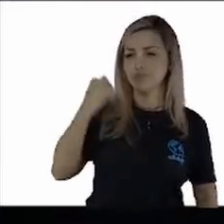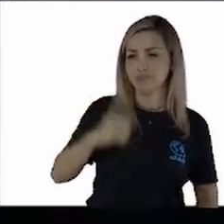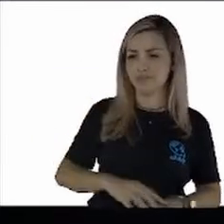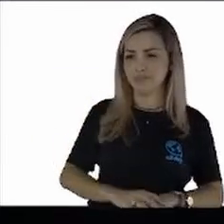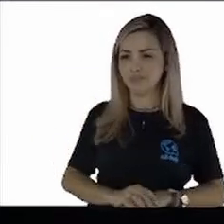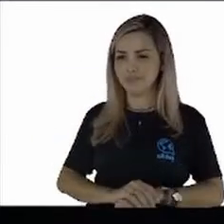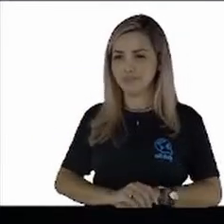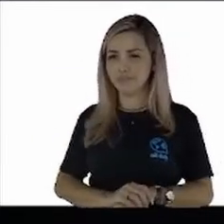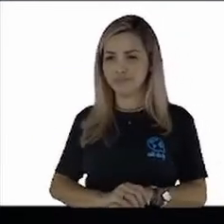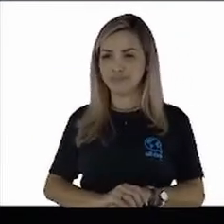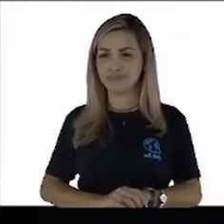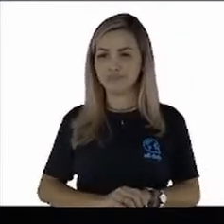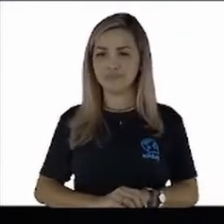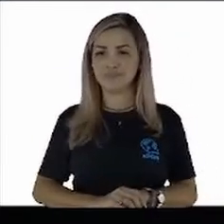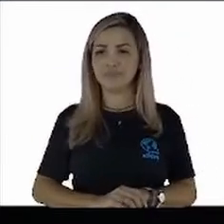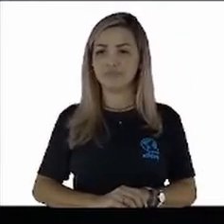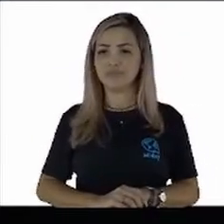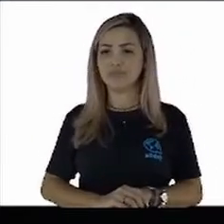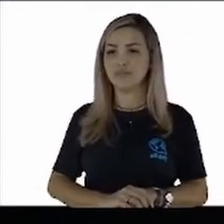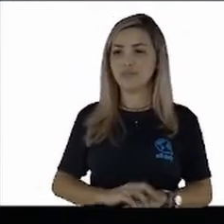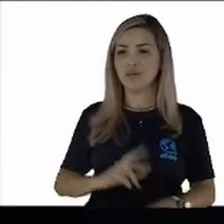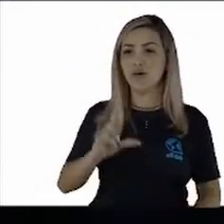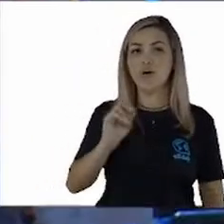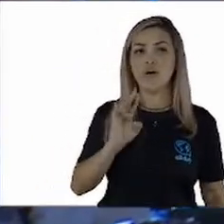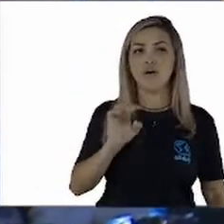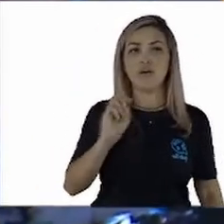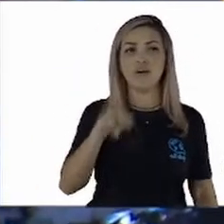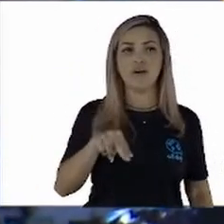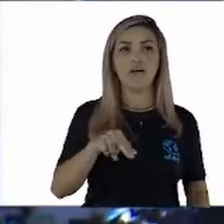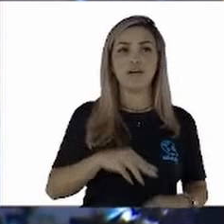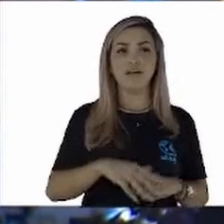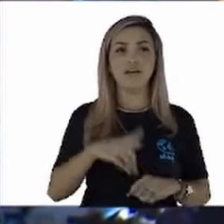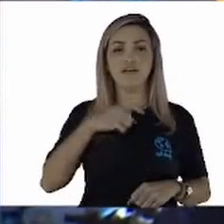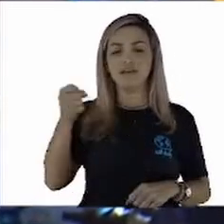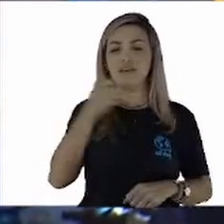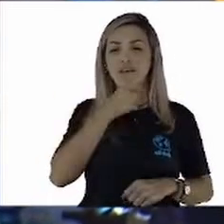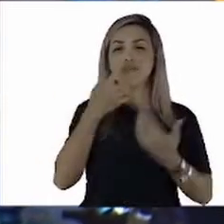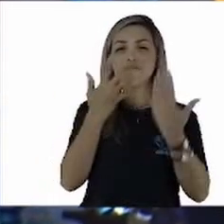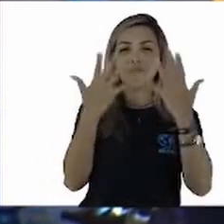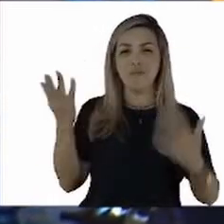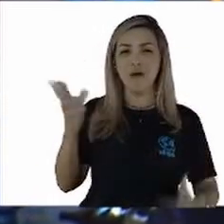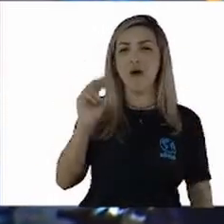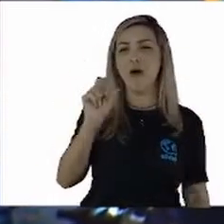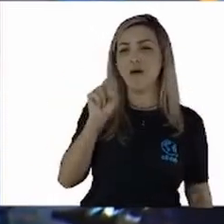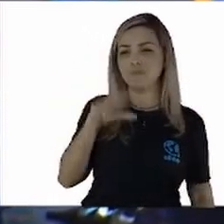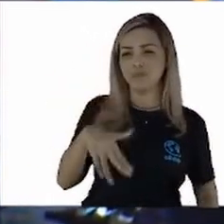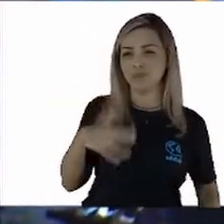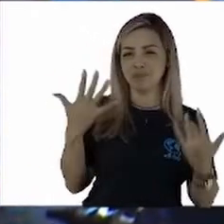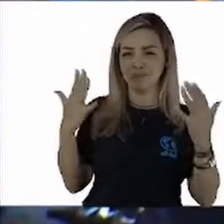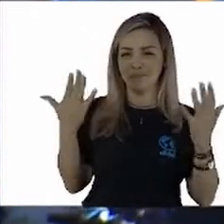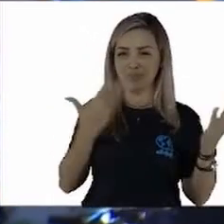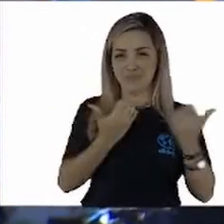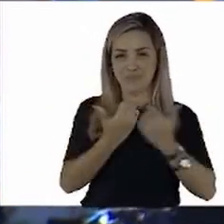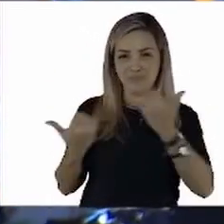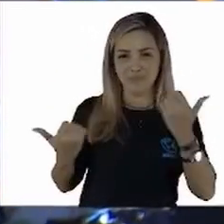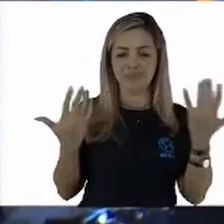cá. Robson, aliás, eu não apresentei nosso assistente de palco, palmas pro Robson, Robson, vem cá.